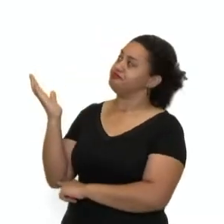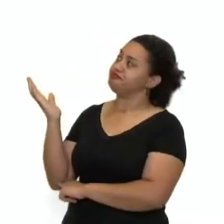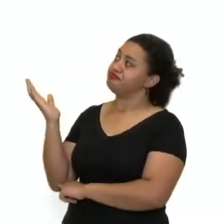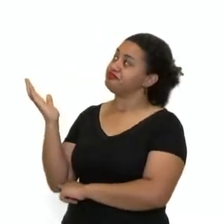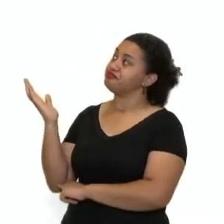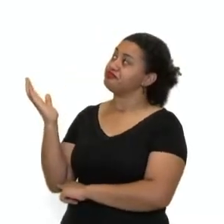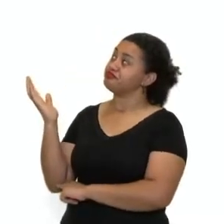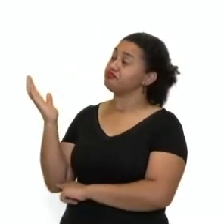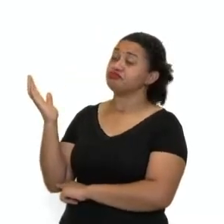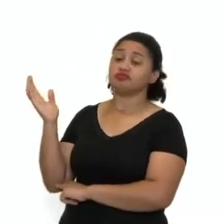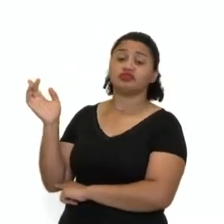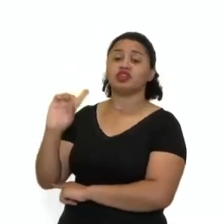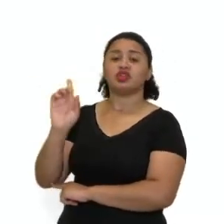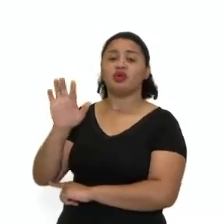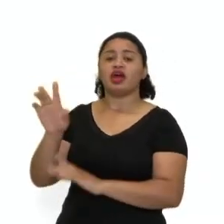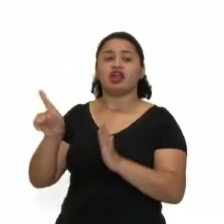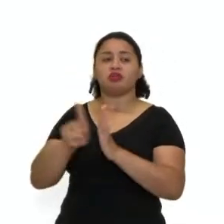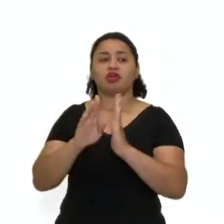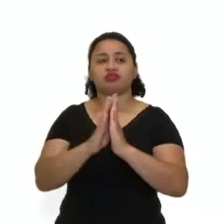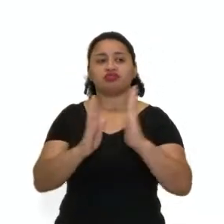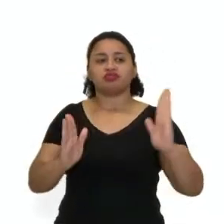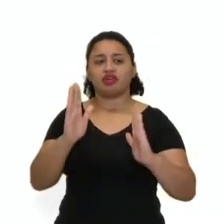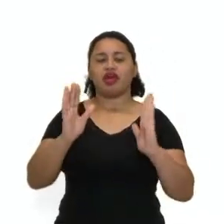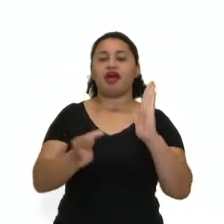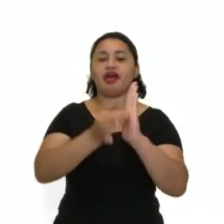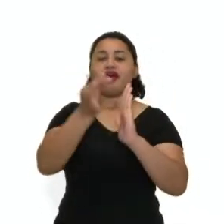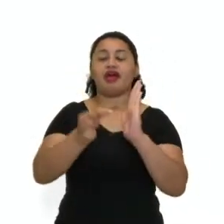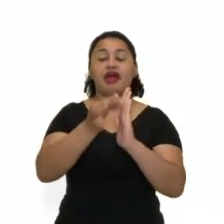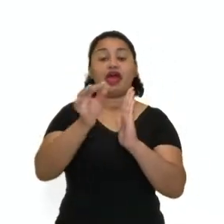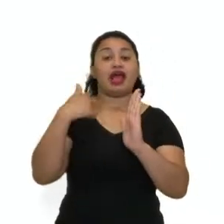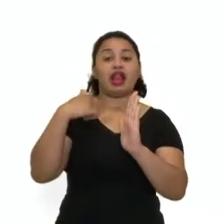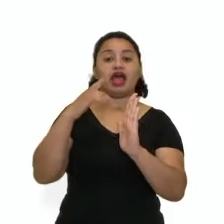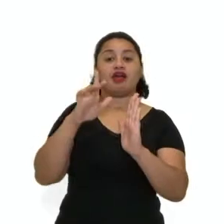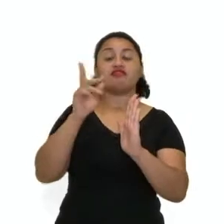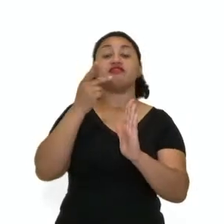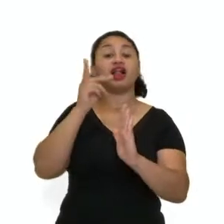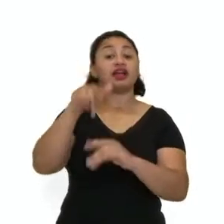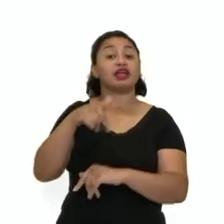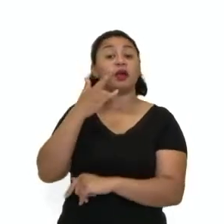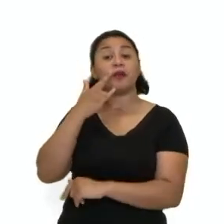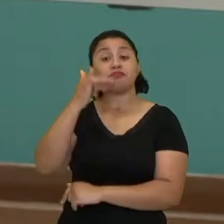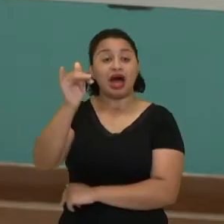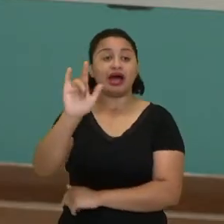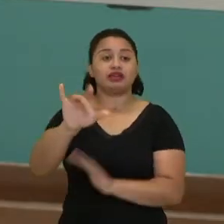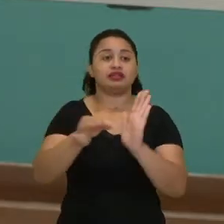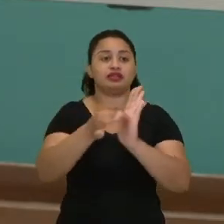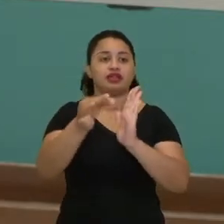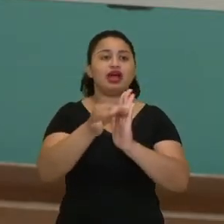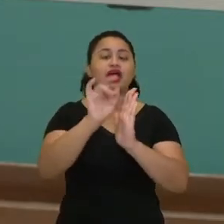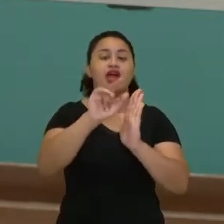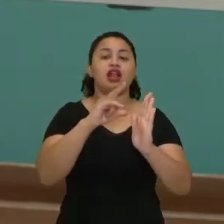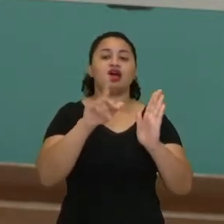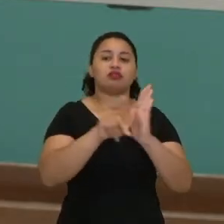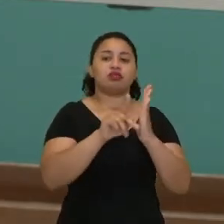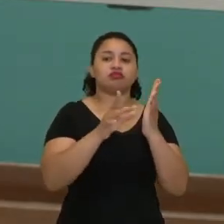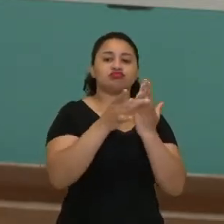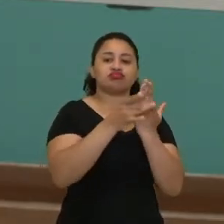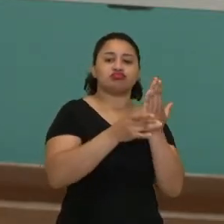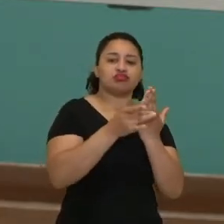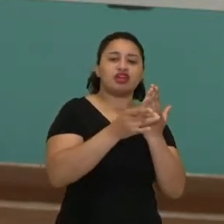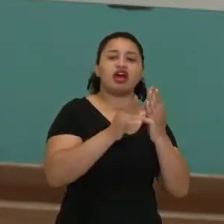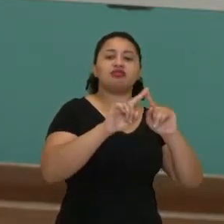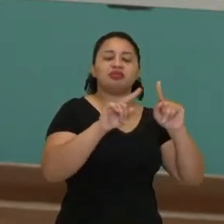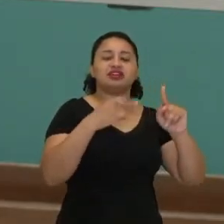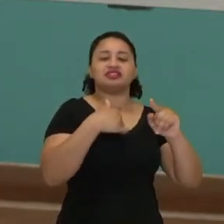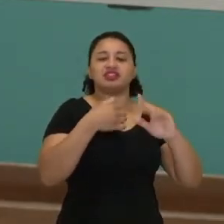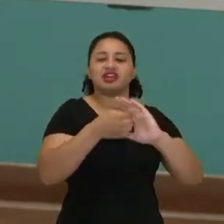movimento impressionista, né? Ele é considerado o pai do impressionismo. Ele, apesar de ter consigo muito do realismo, tinha consigo um caráter revolucionário